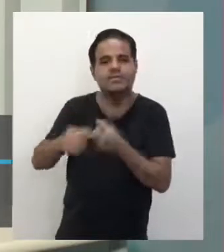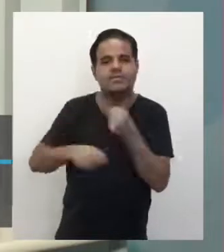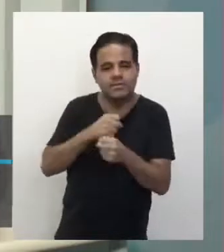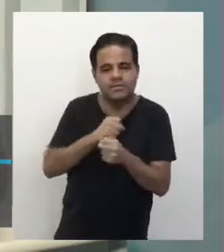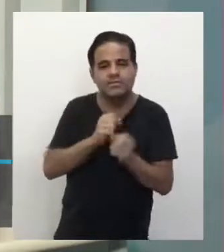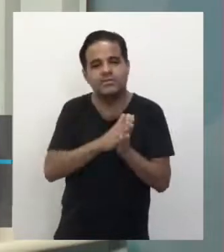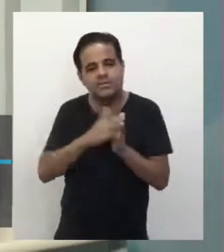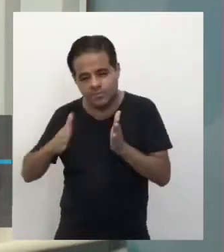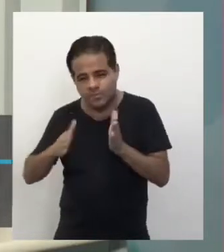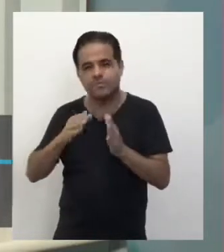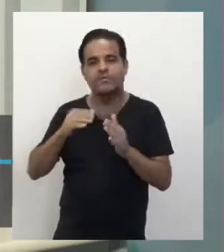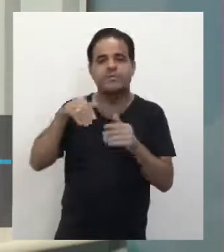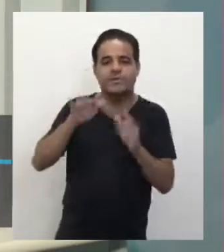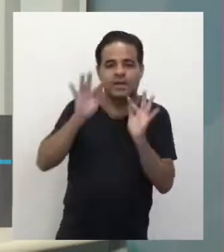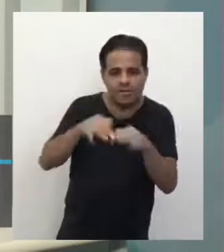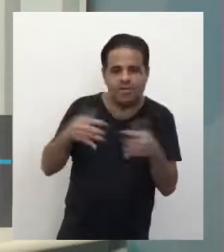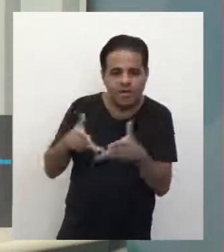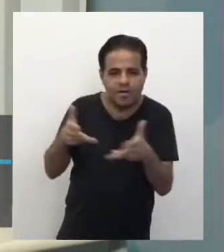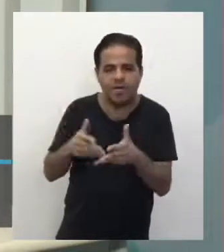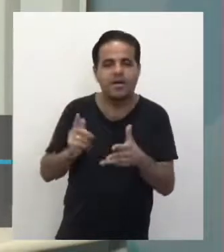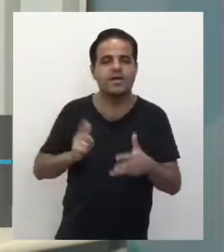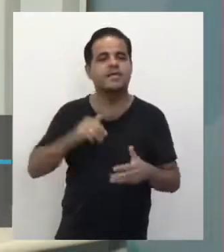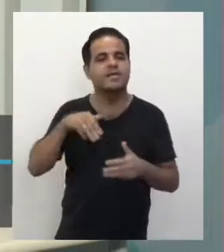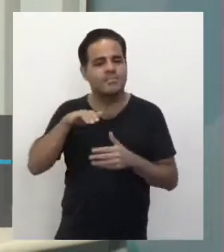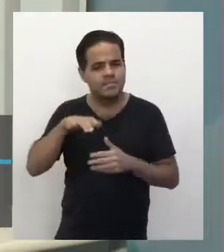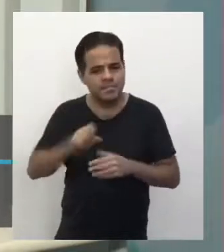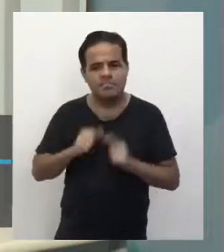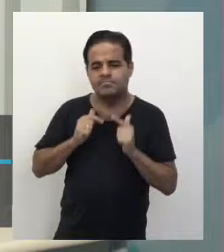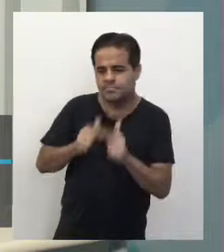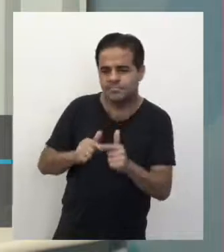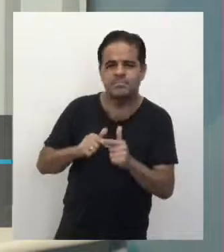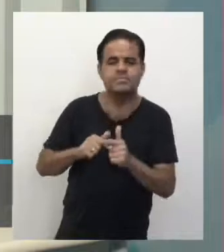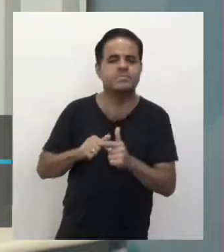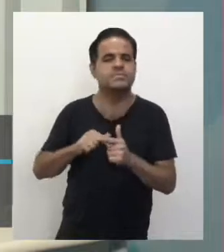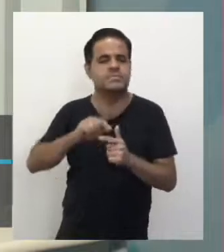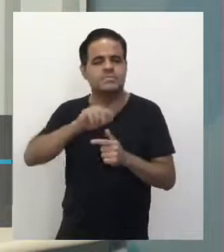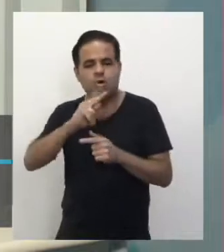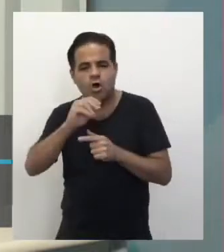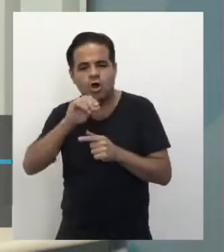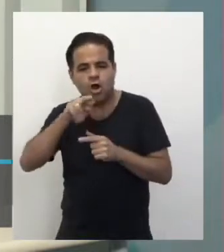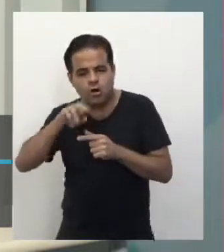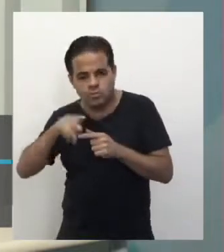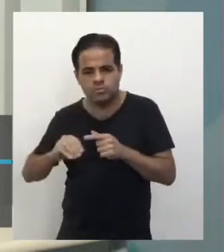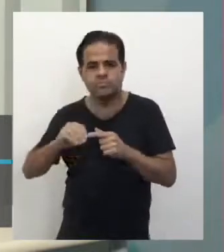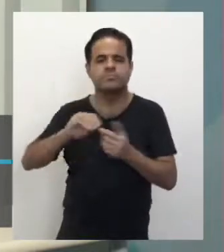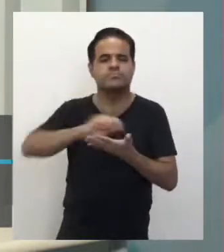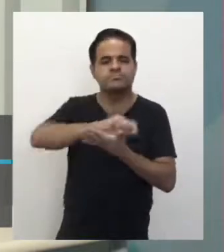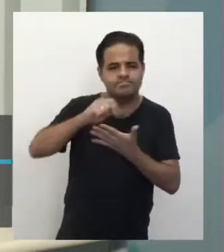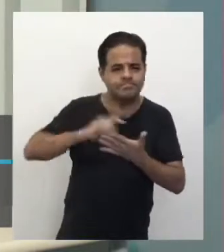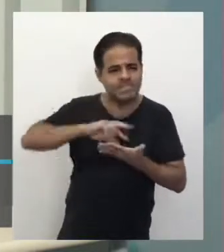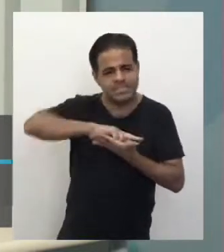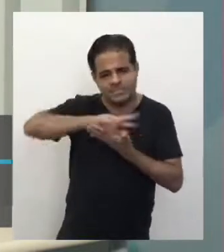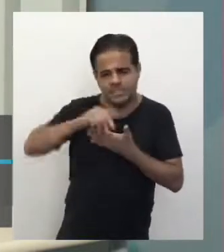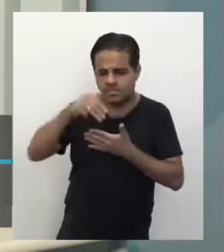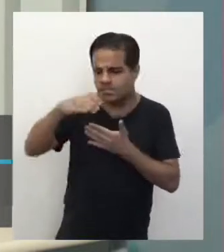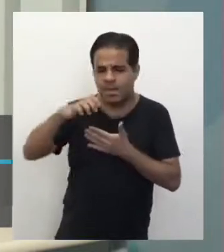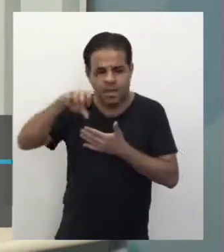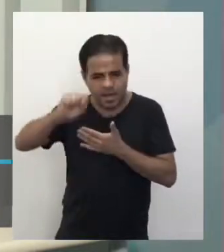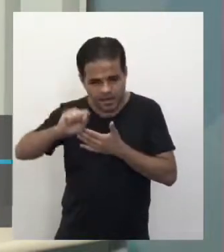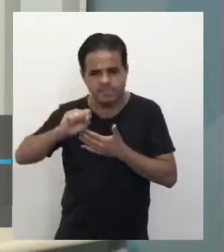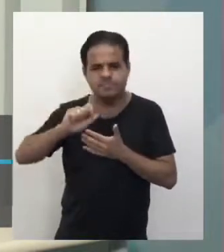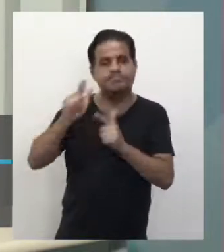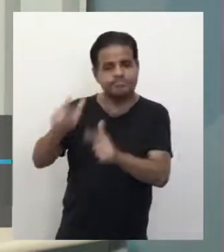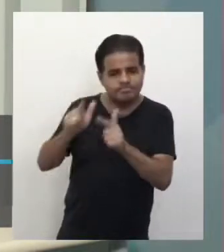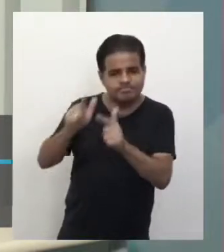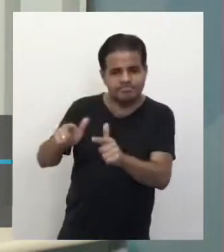Lisa, memes como os professores estão agora. Tem memes também horóscopo, enfim, de vários tipos de maneiras de memes, mas nós vamos usar, então, aí